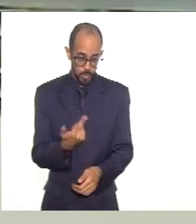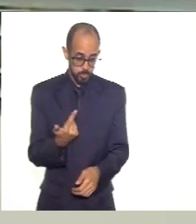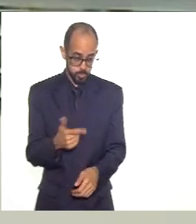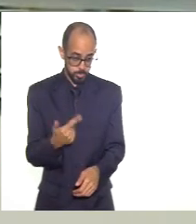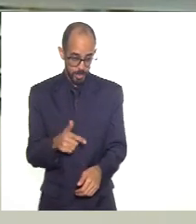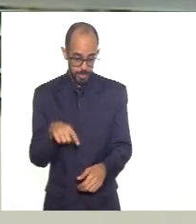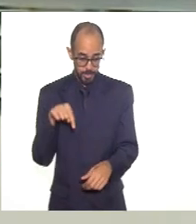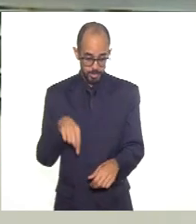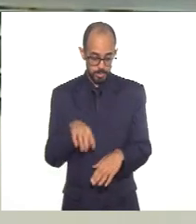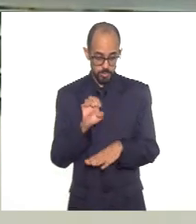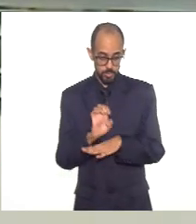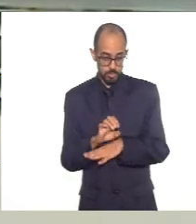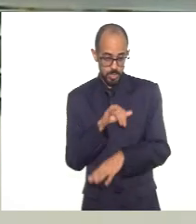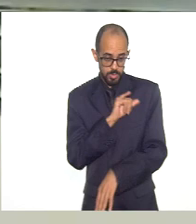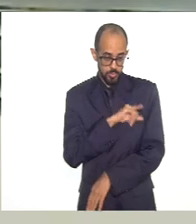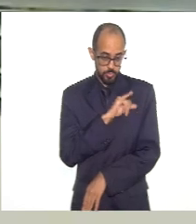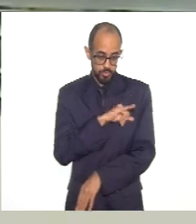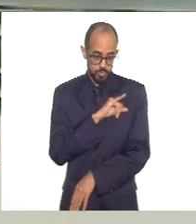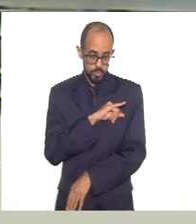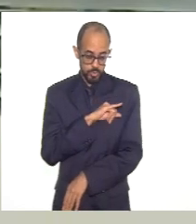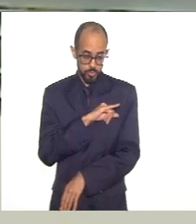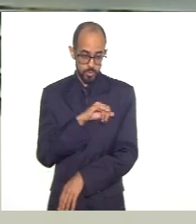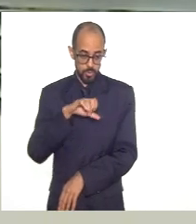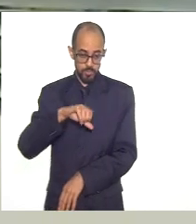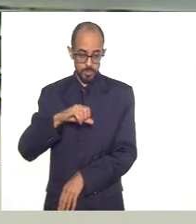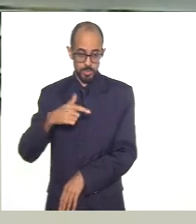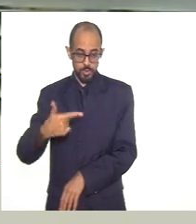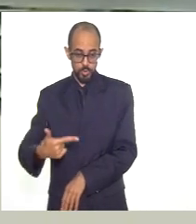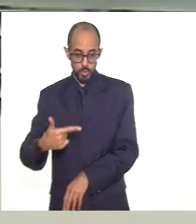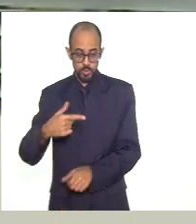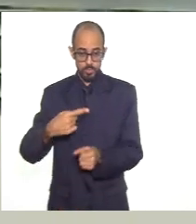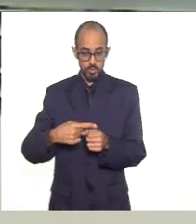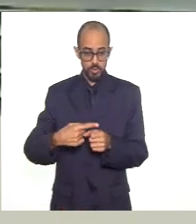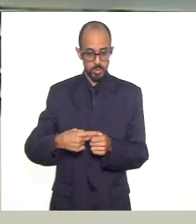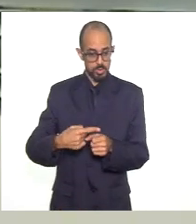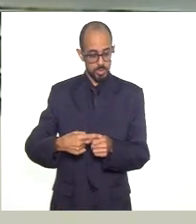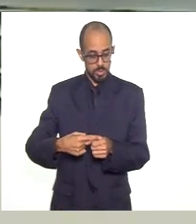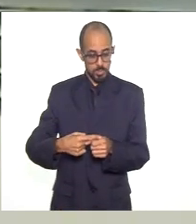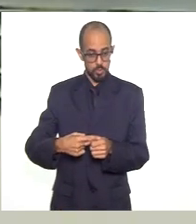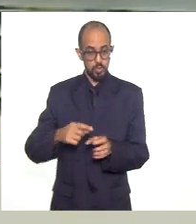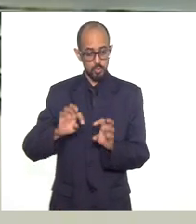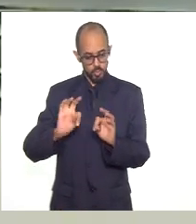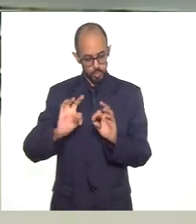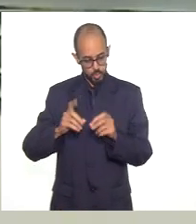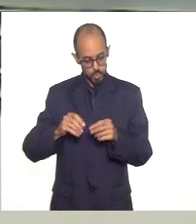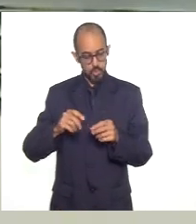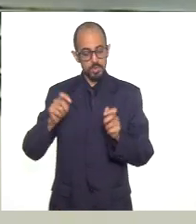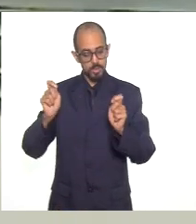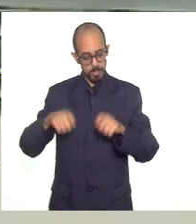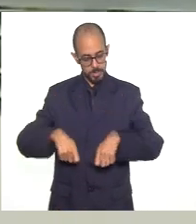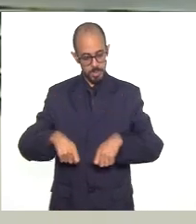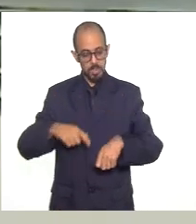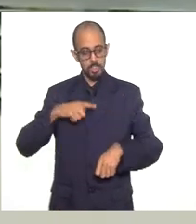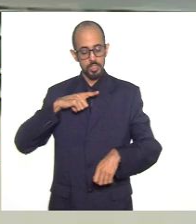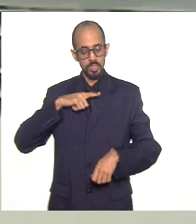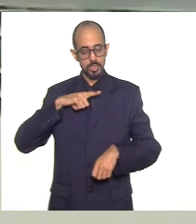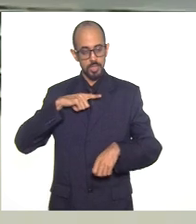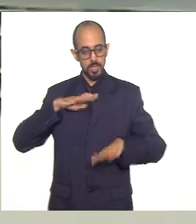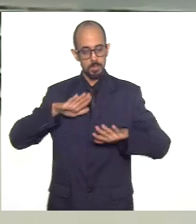que contempla 92 municípios, que não tem a capacidade de fazer essa distribuição. Mas